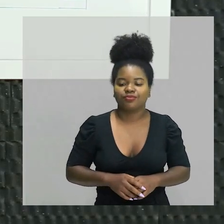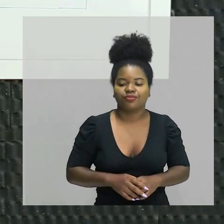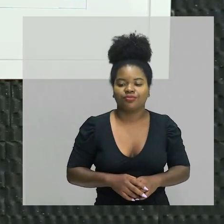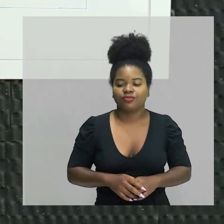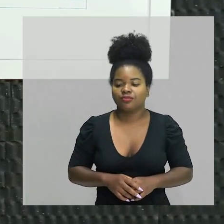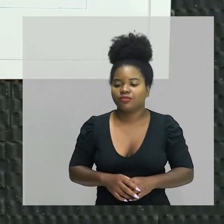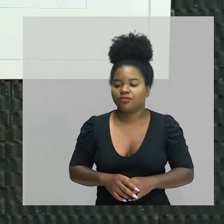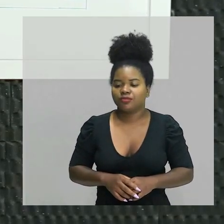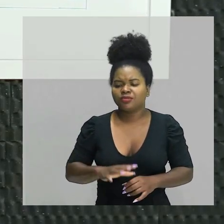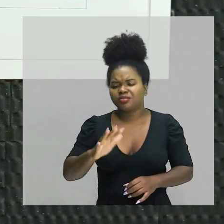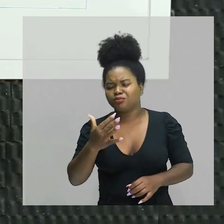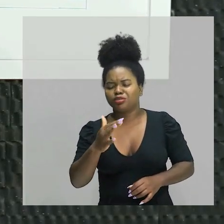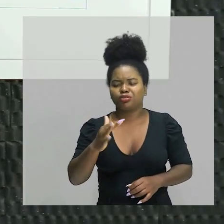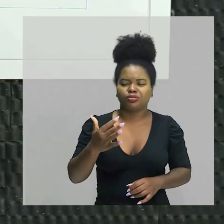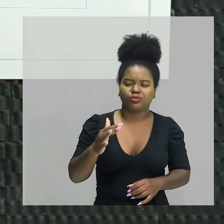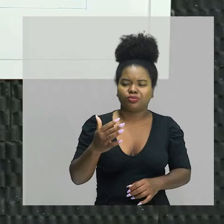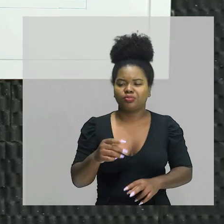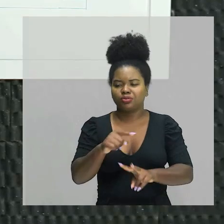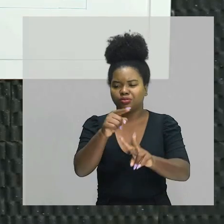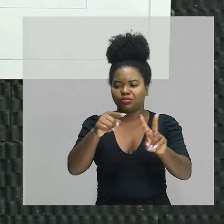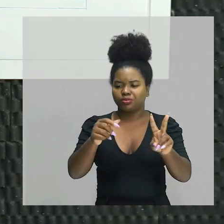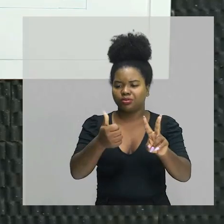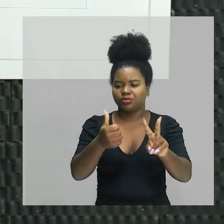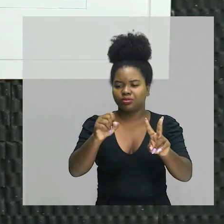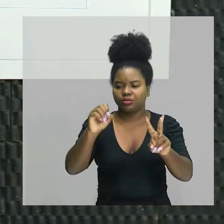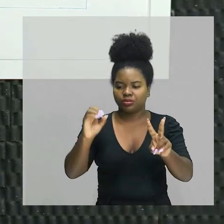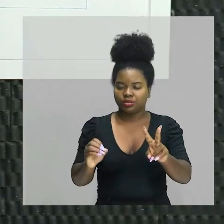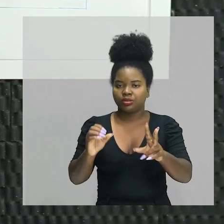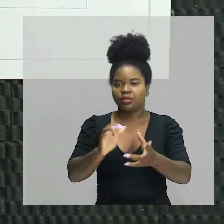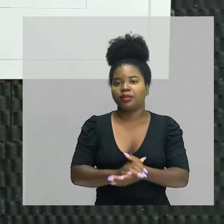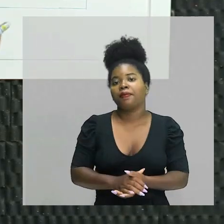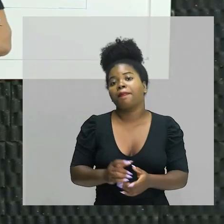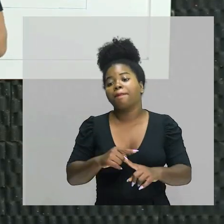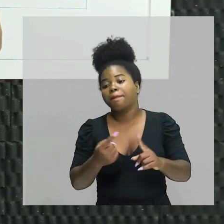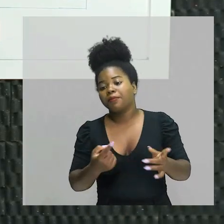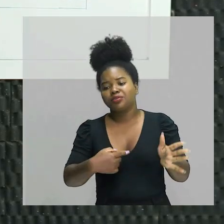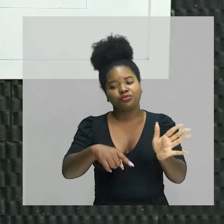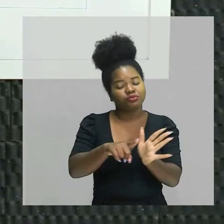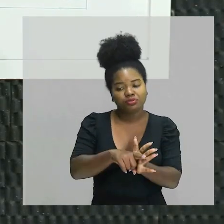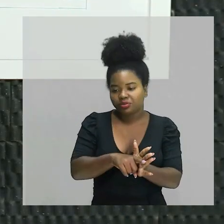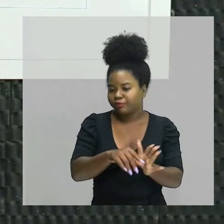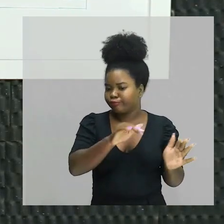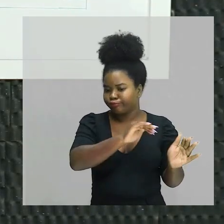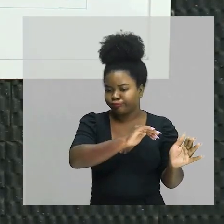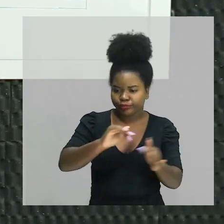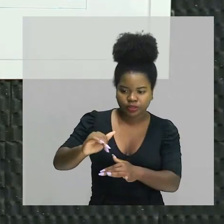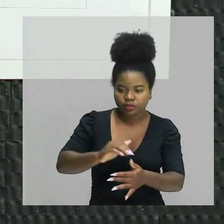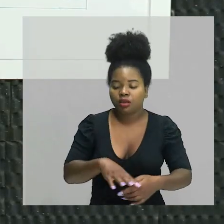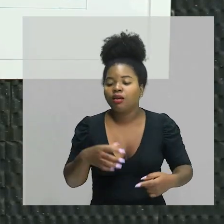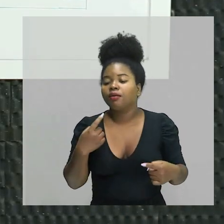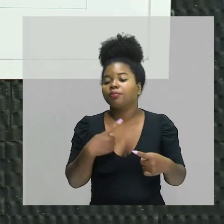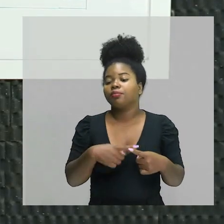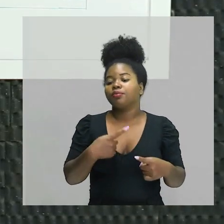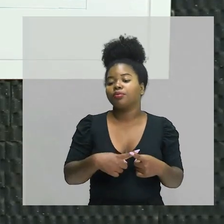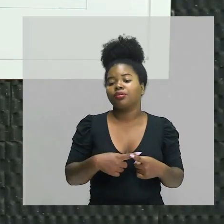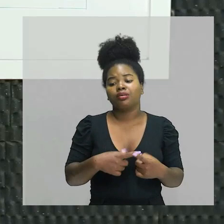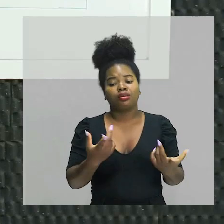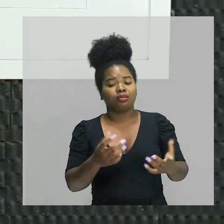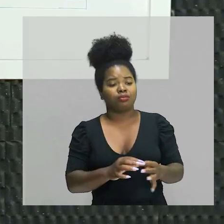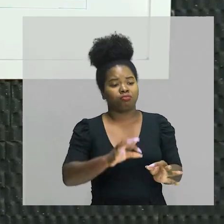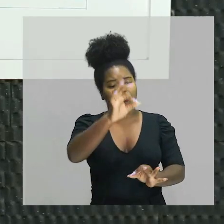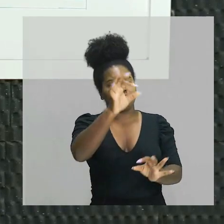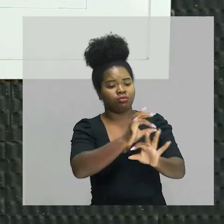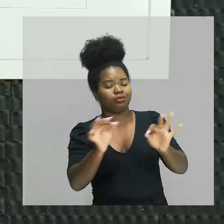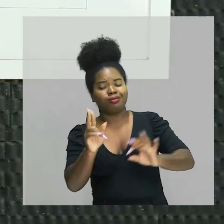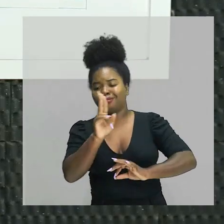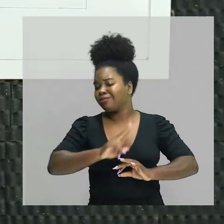certo? Seria mais ou menos a raiz quadrada de 180, mas o negativo não vai me servir, porque medida de comprimento não se